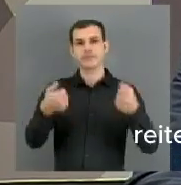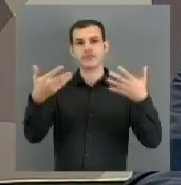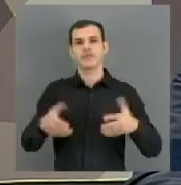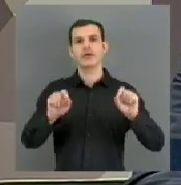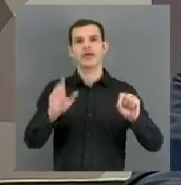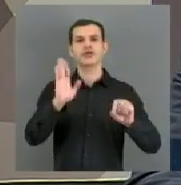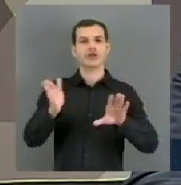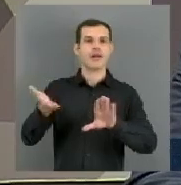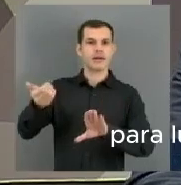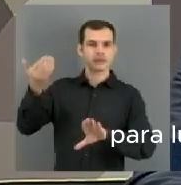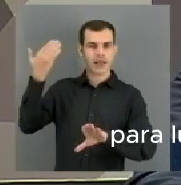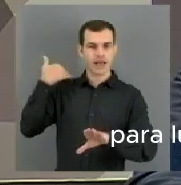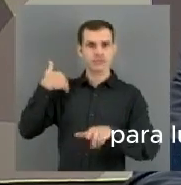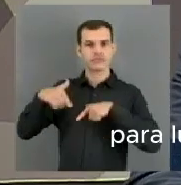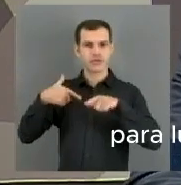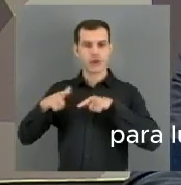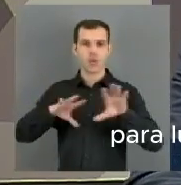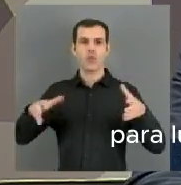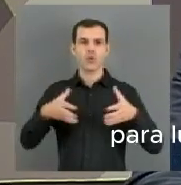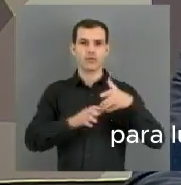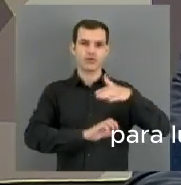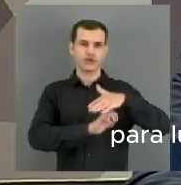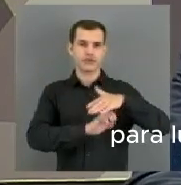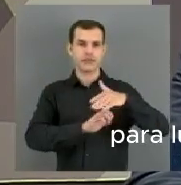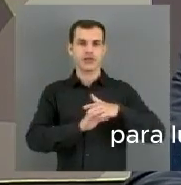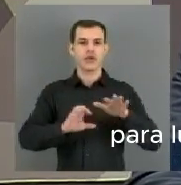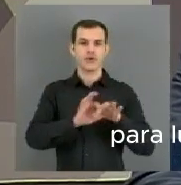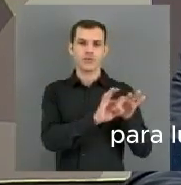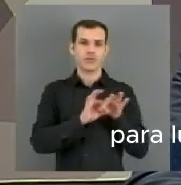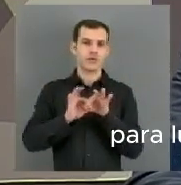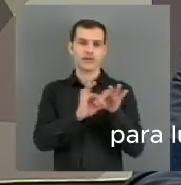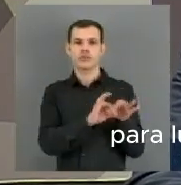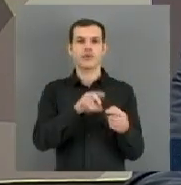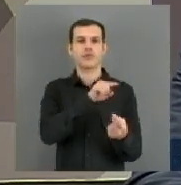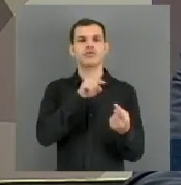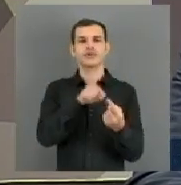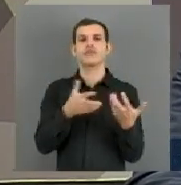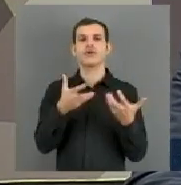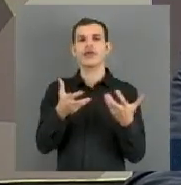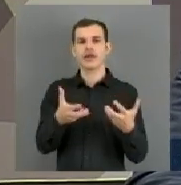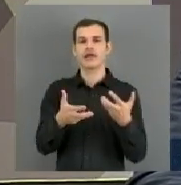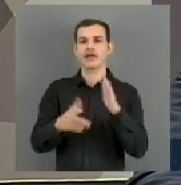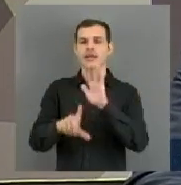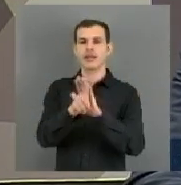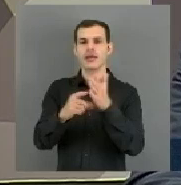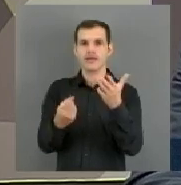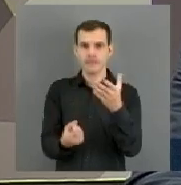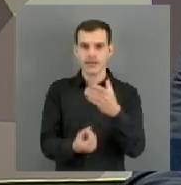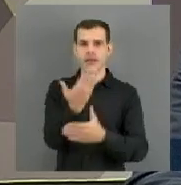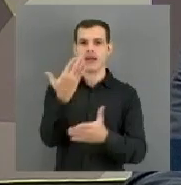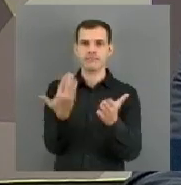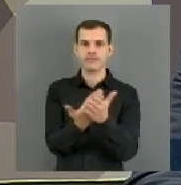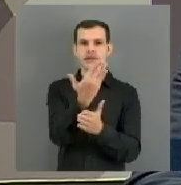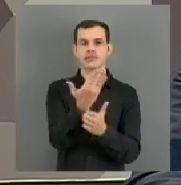de empresas que se reuniram para lutar pela ampla legalização e regulamentação de uma atividade que até agora se